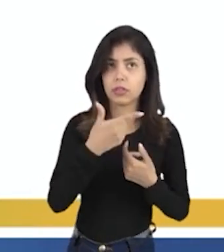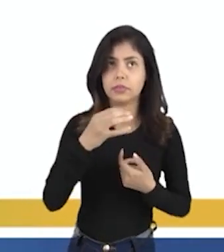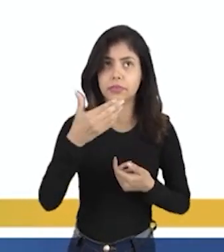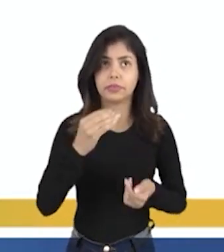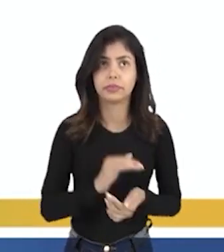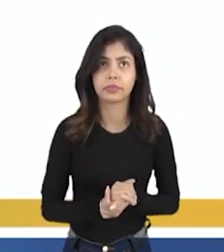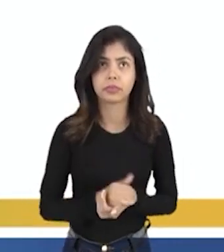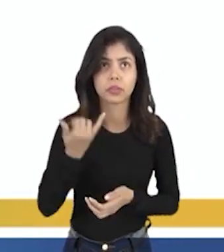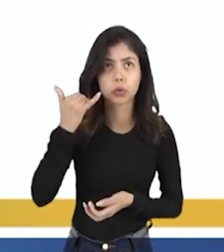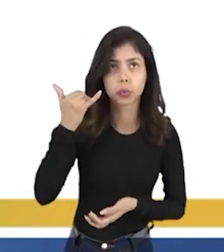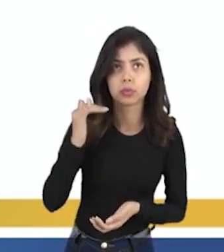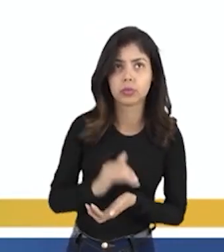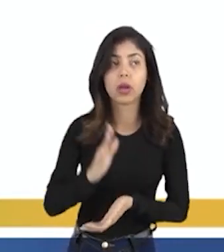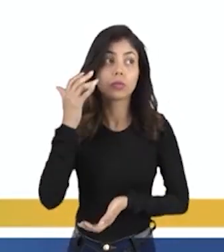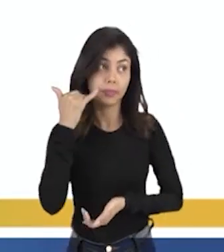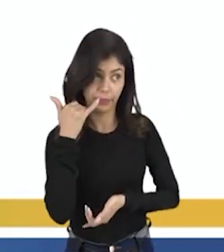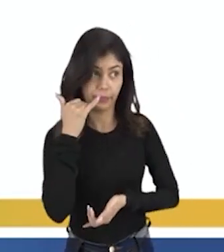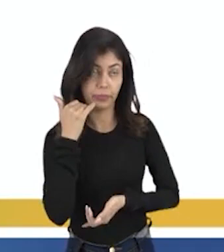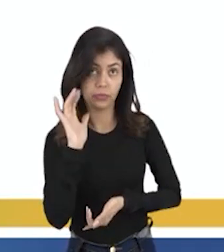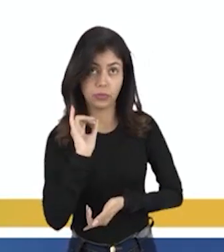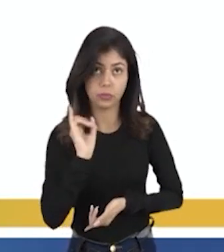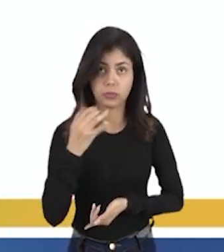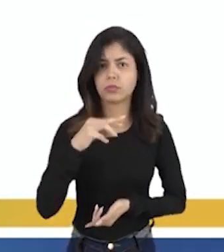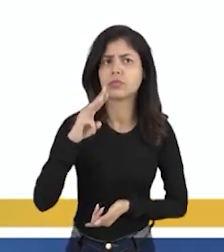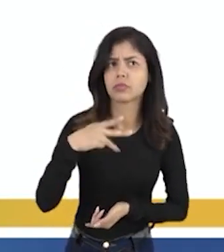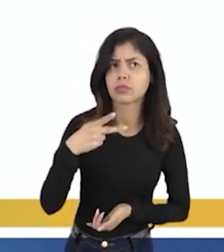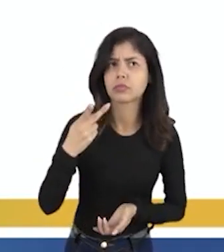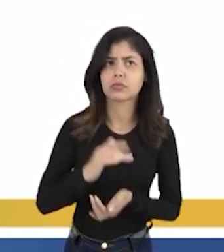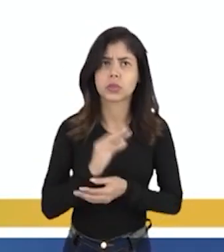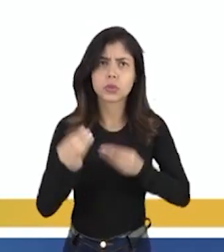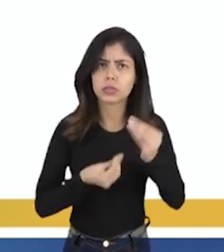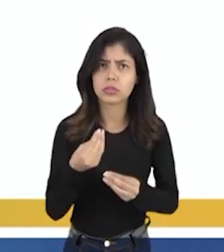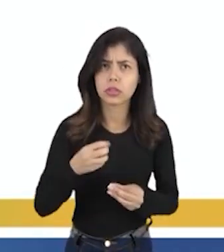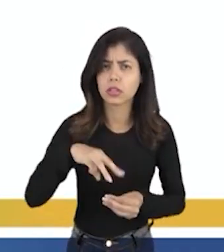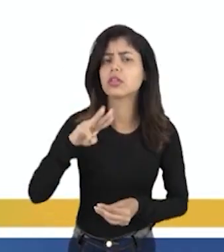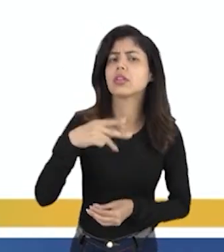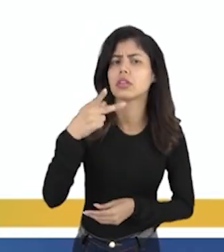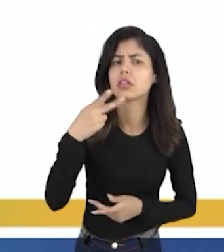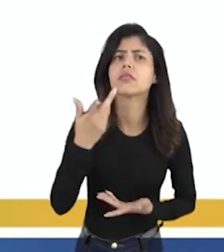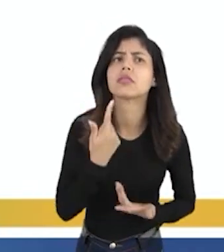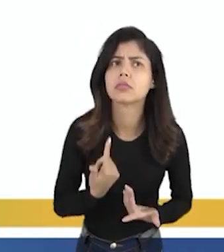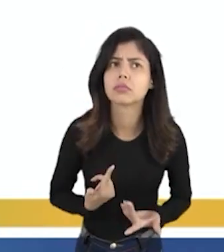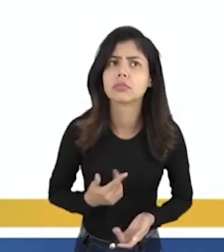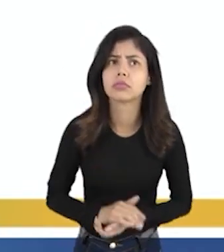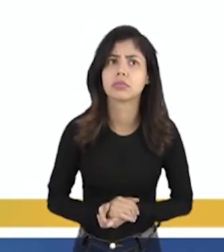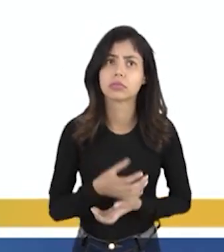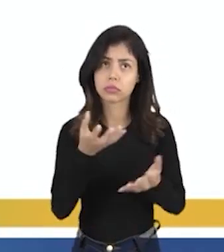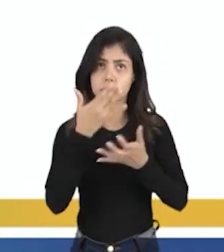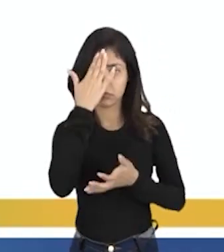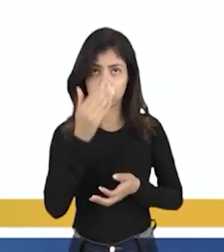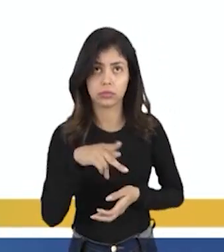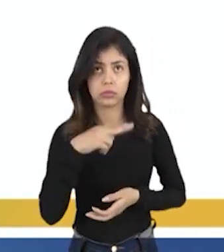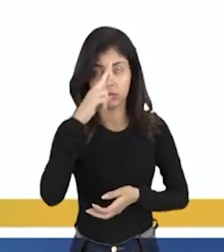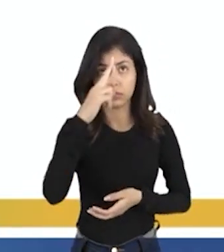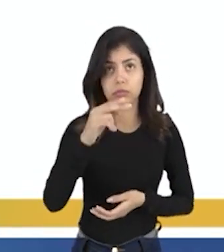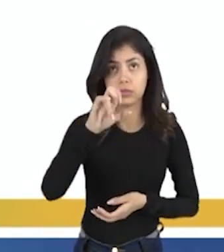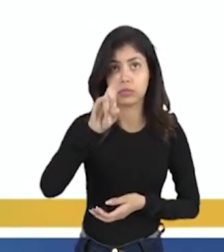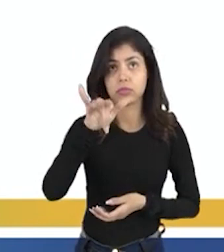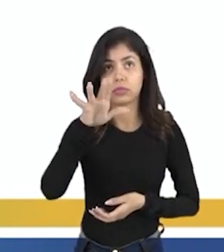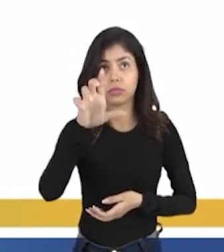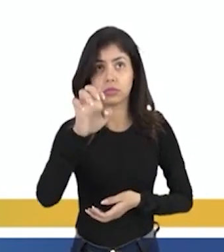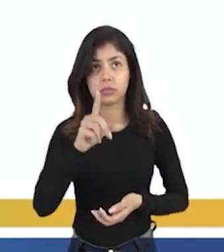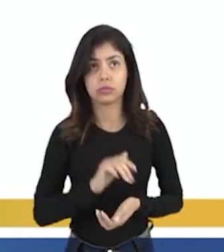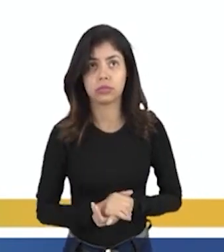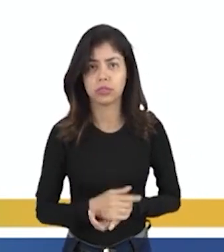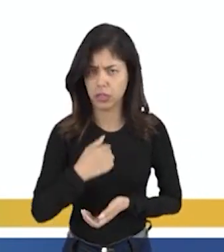2014. O telefone tocou. Alô? Quem fala? Como? Com quem deseja falar? Quero falar com o senhor